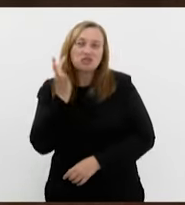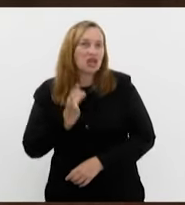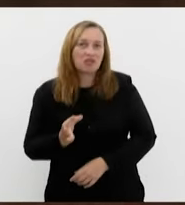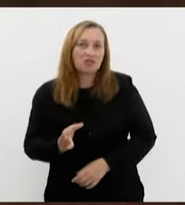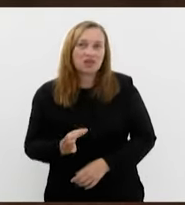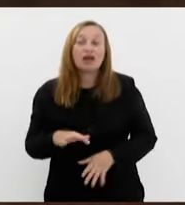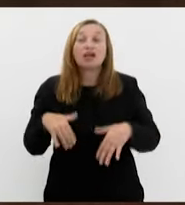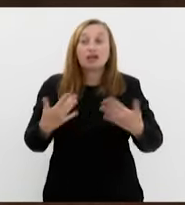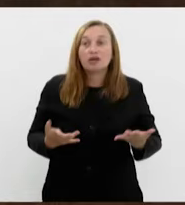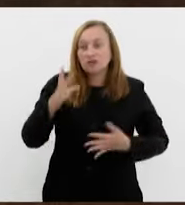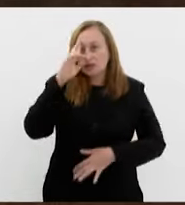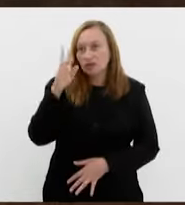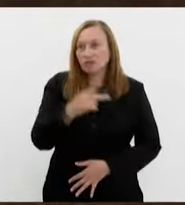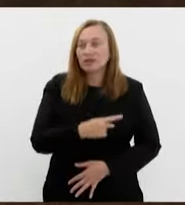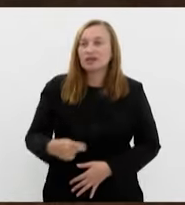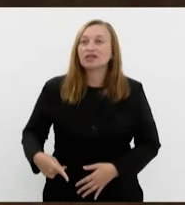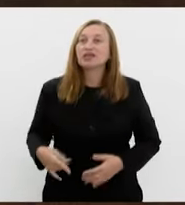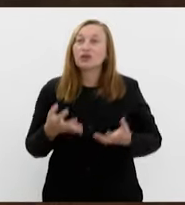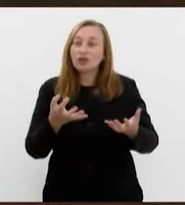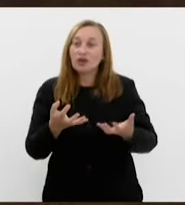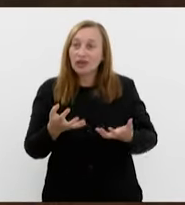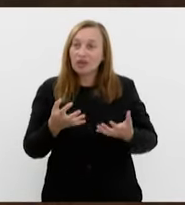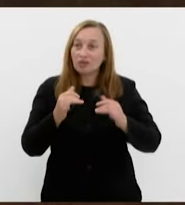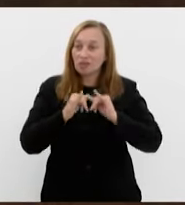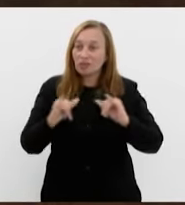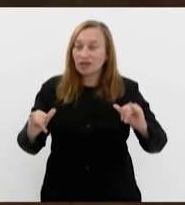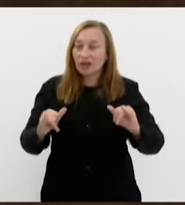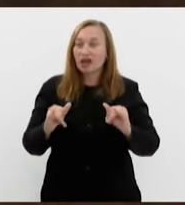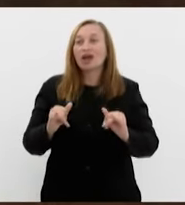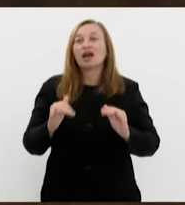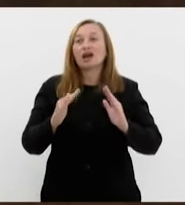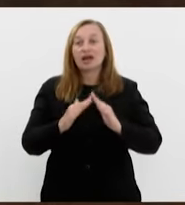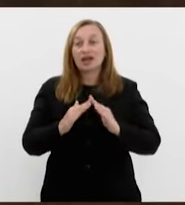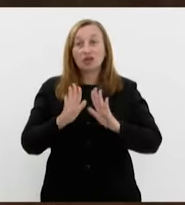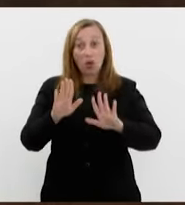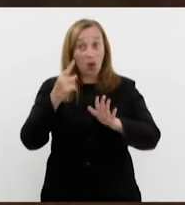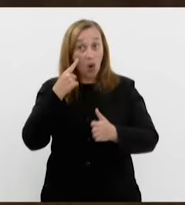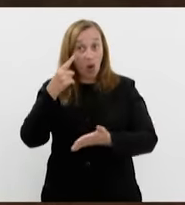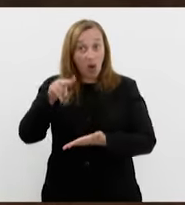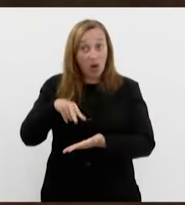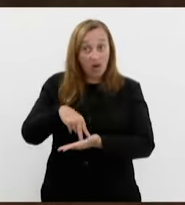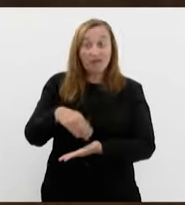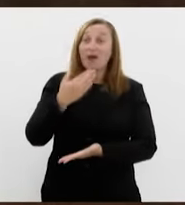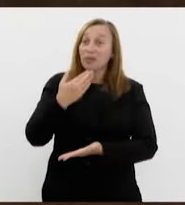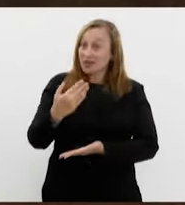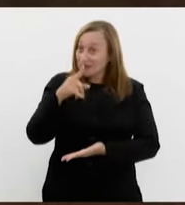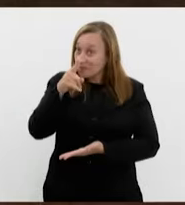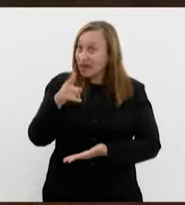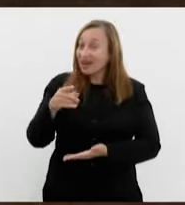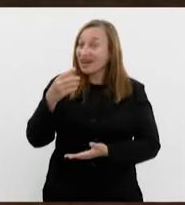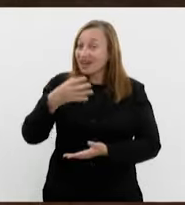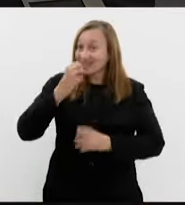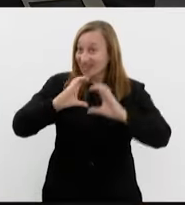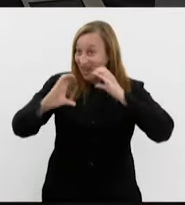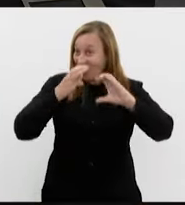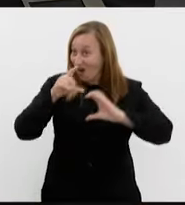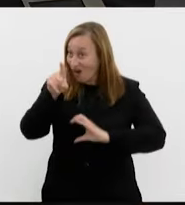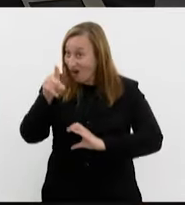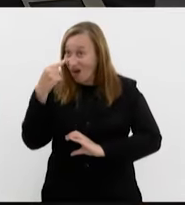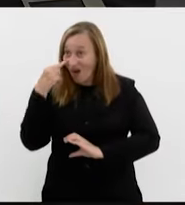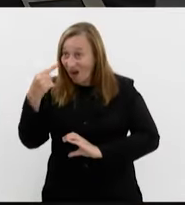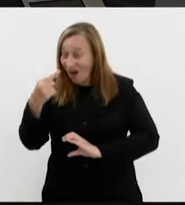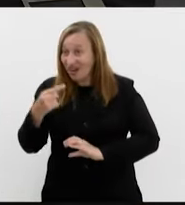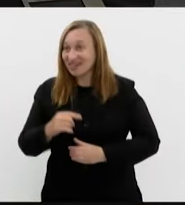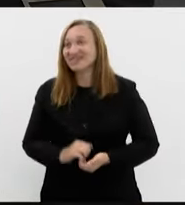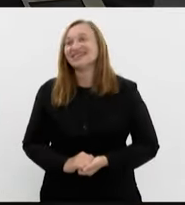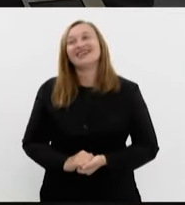Então, senhor presidente, eu quero comunicar a casa, porque sempre teve uma Vai cantar, ó, vai pedir uma parte e vai cantar. Olha aí, ó. Vai